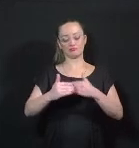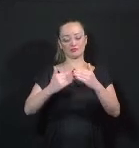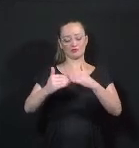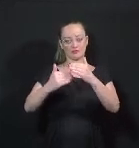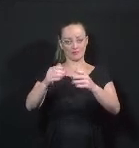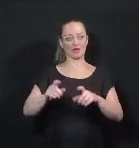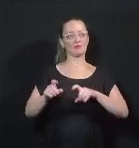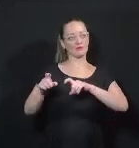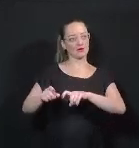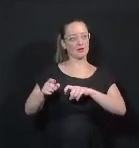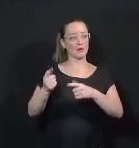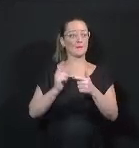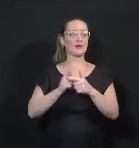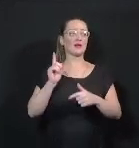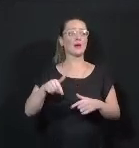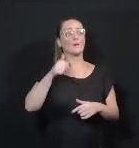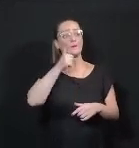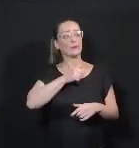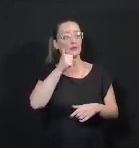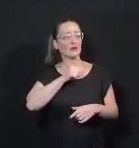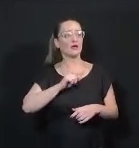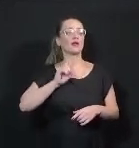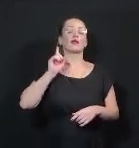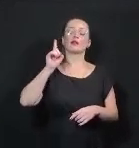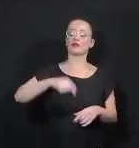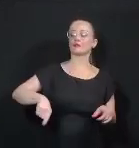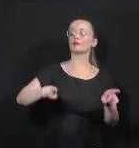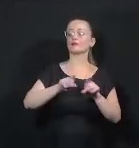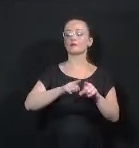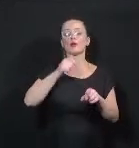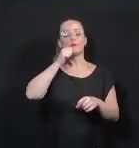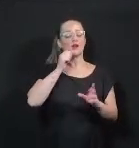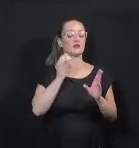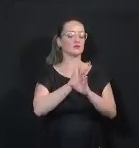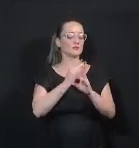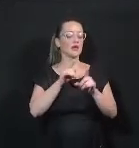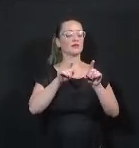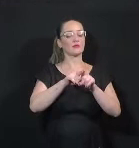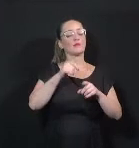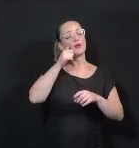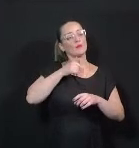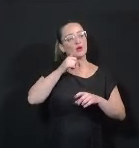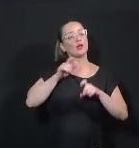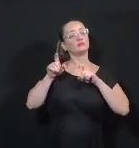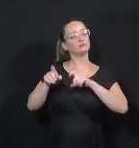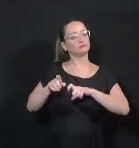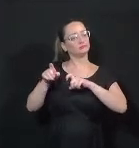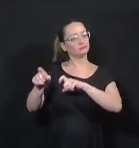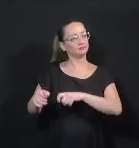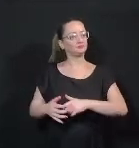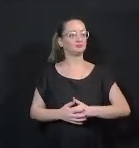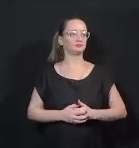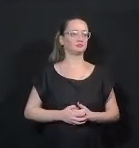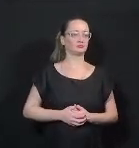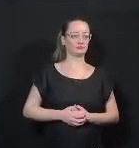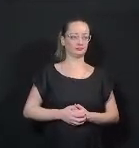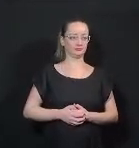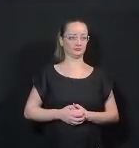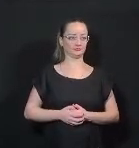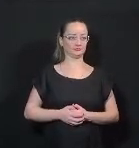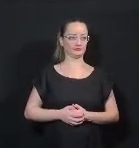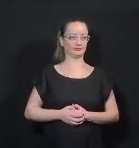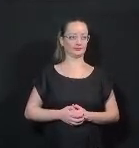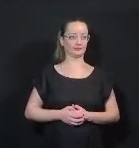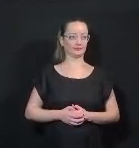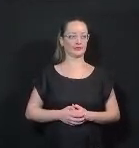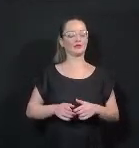quando falamos de mulheres, nós estamos falando das mulheres urbanas e das mulheres também que trabalham nas